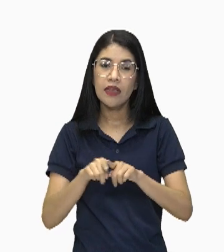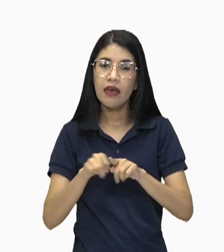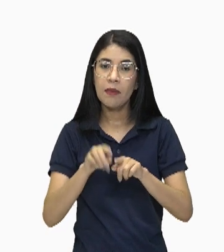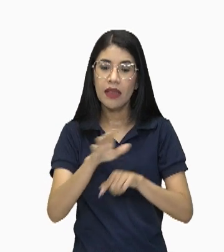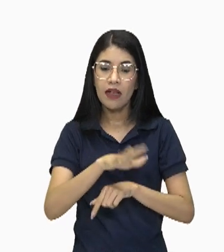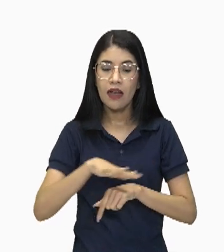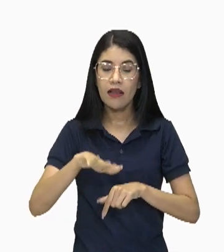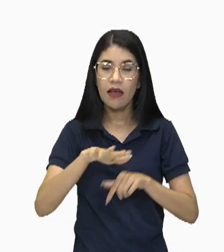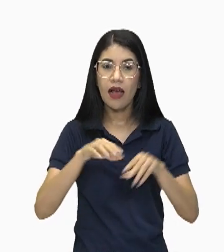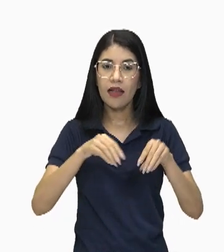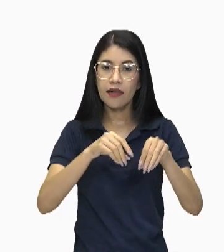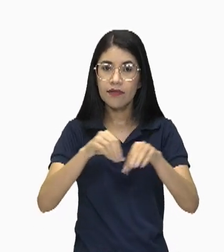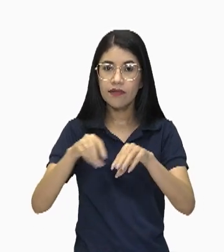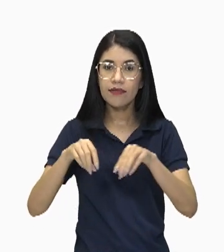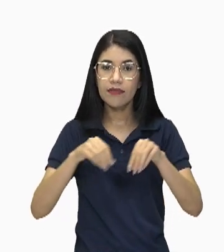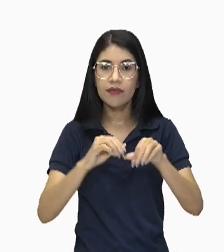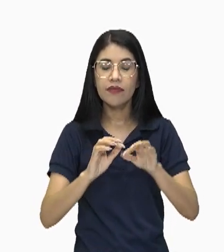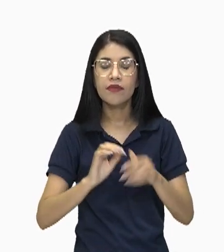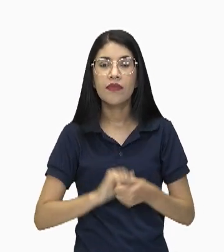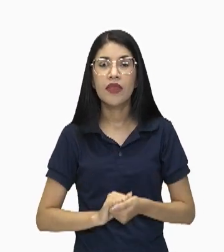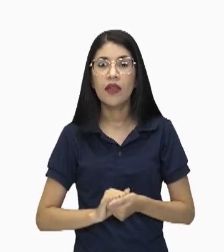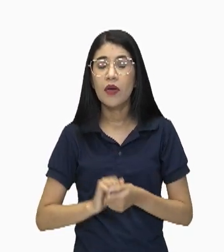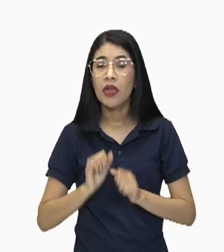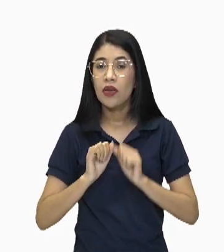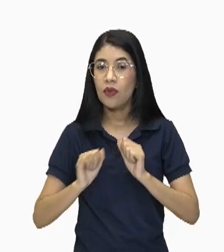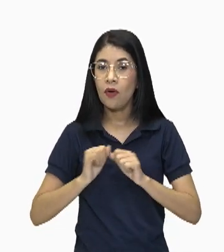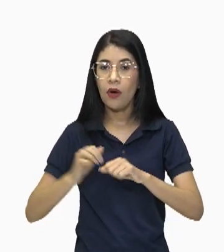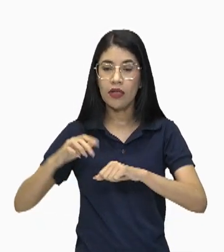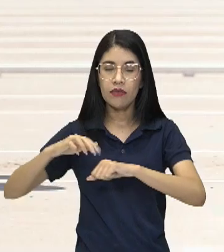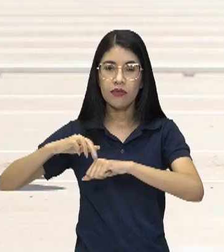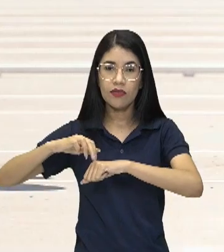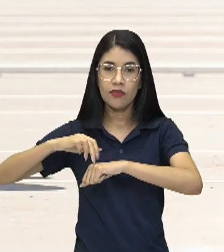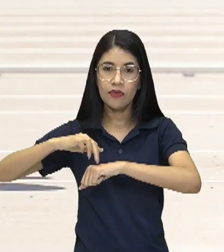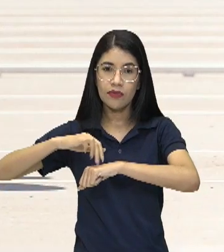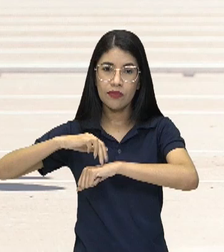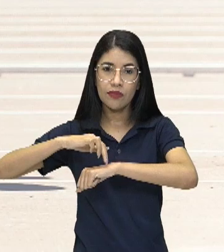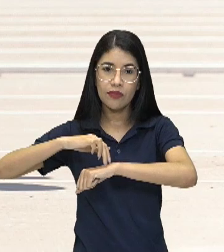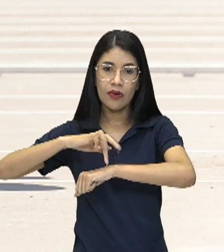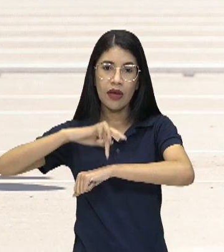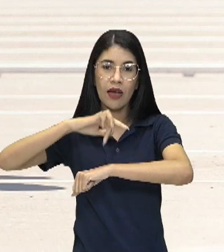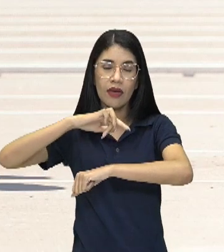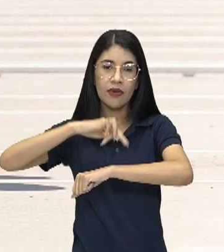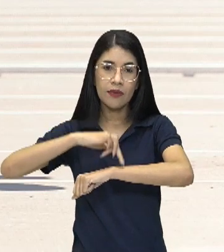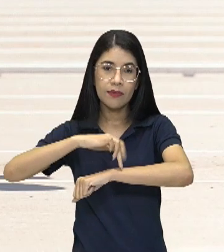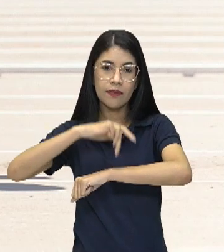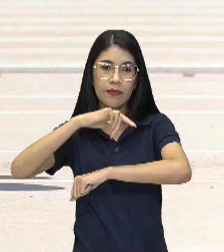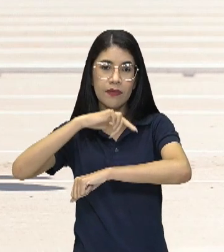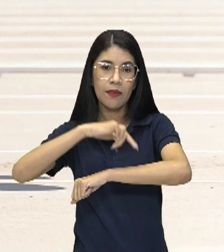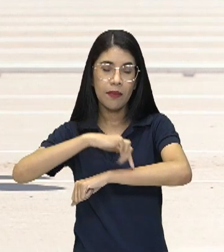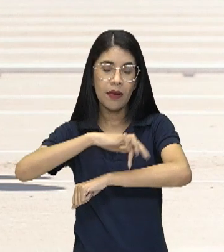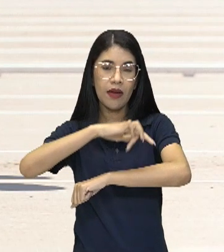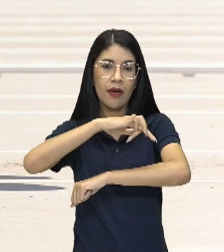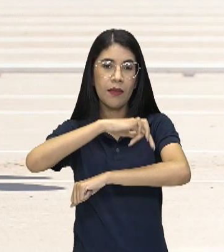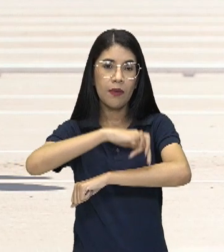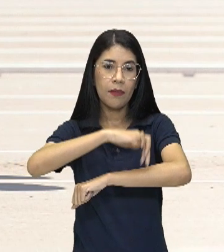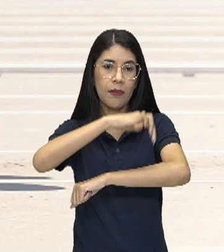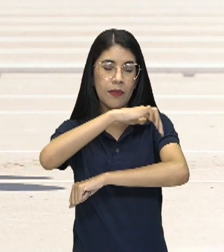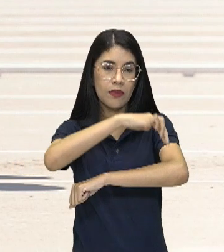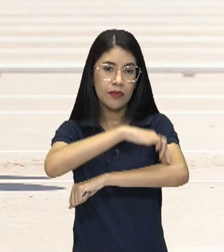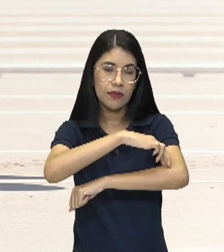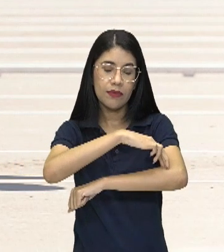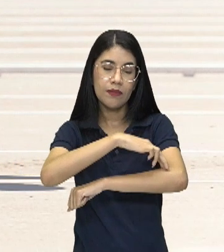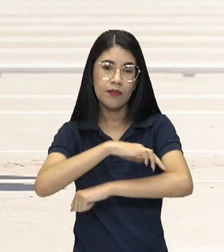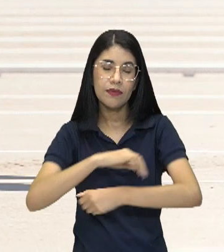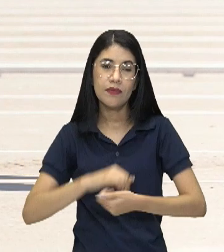ok? A prova ela começa com uma corrida de impulso e aí o atleta vai dar esses 3 saltos, Na verdade, vão